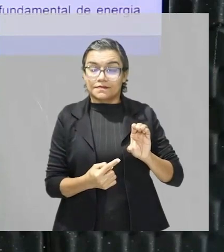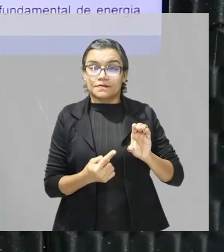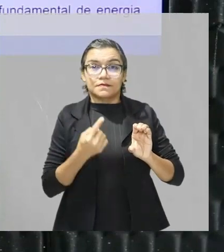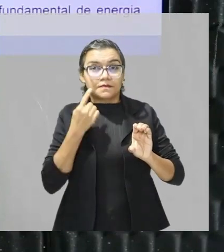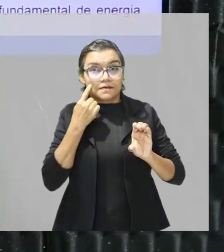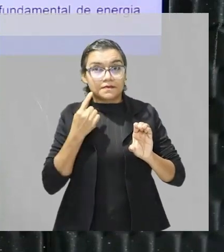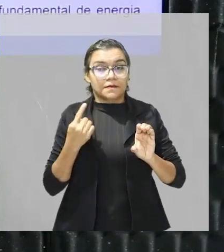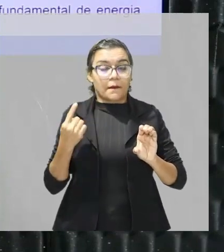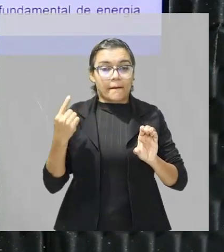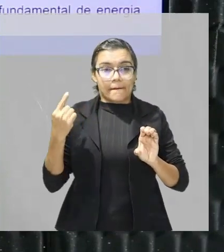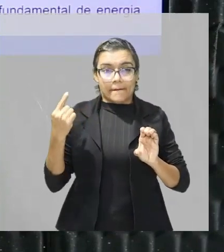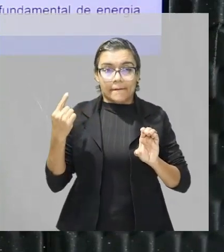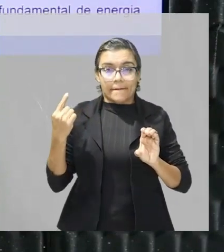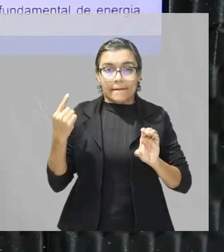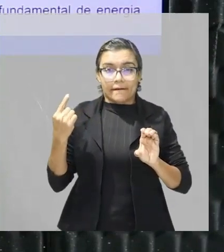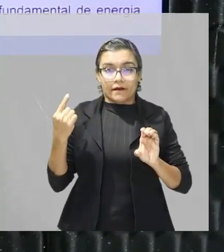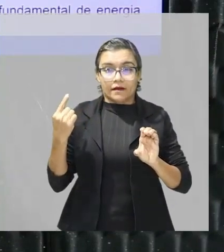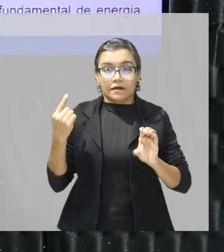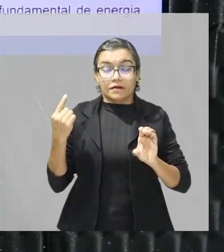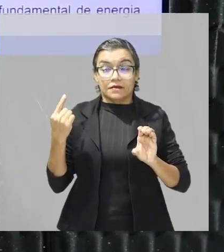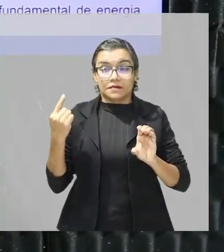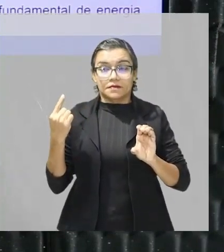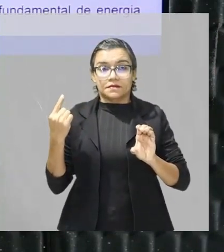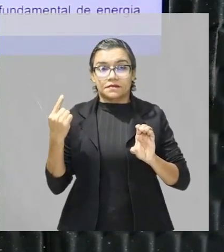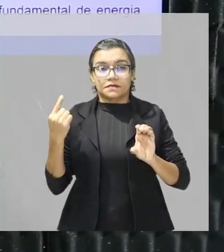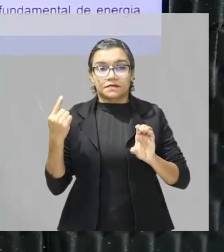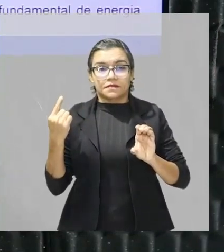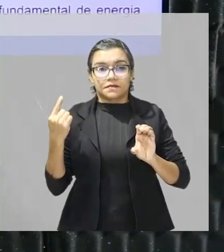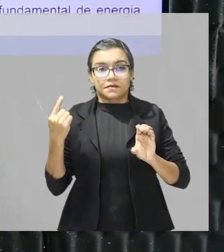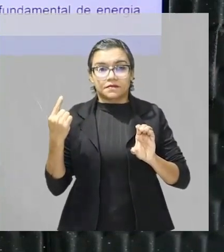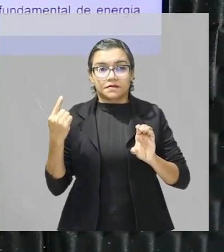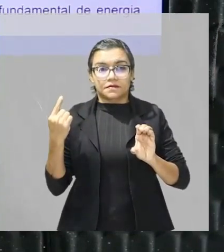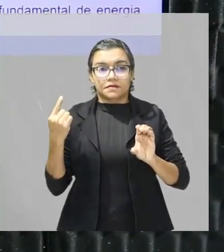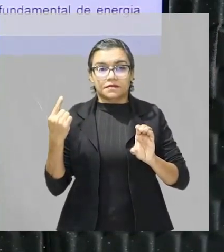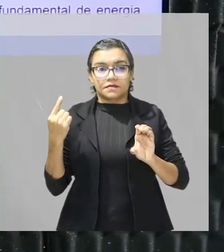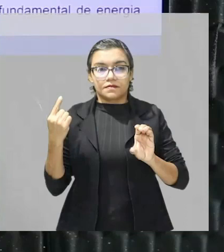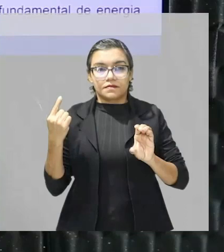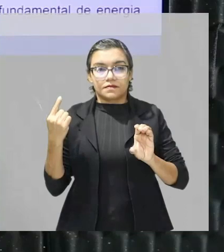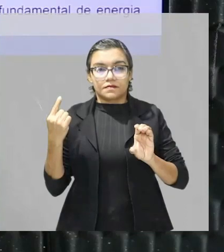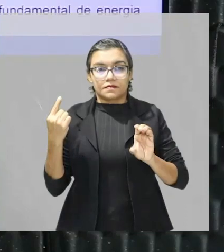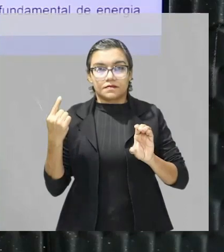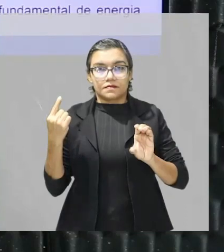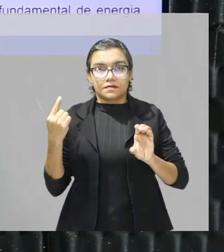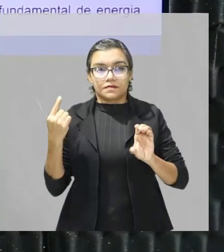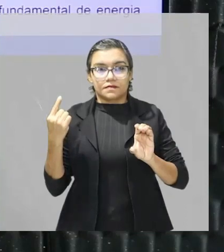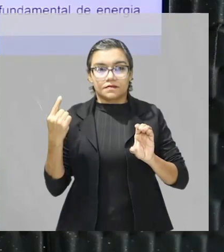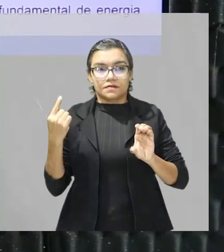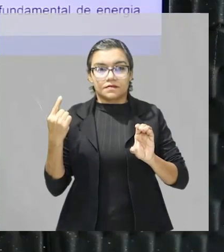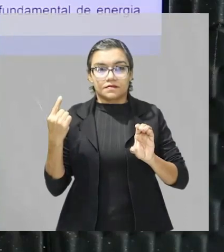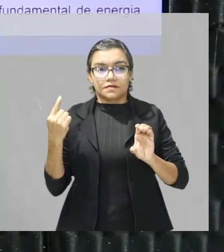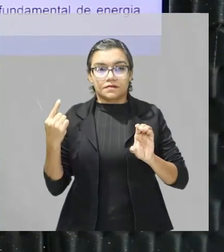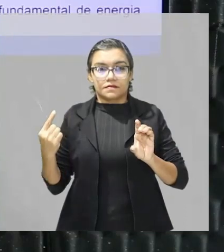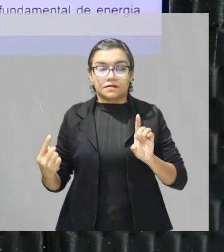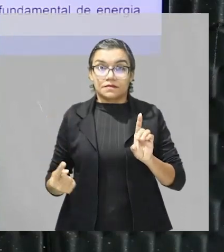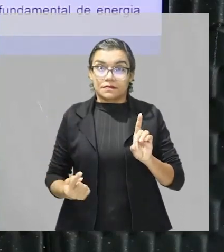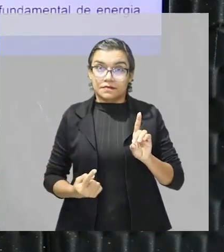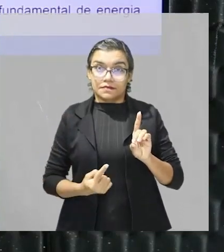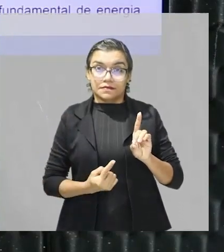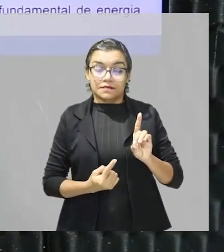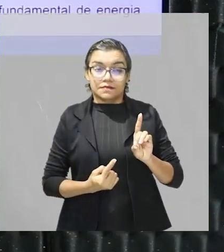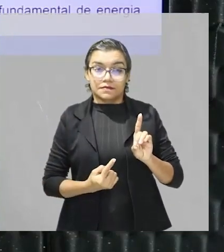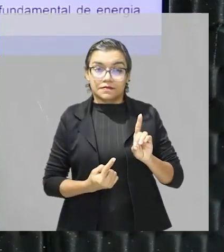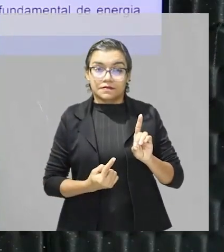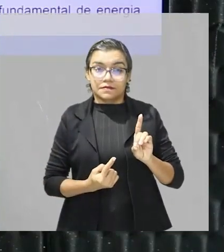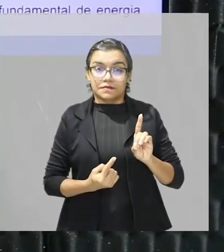diminuição da energia cinética dos elétrons em uma mesma órbita na eletrosfera atômica de